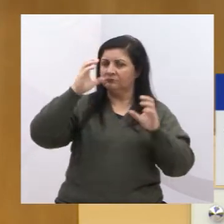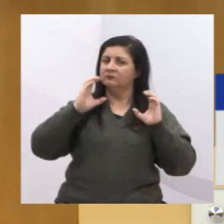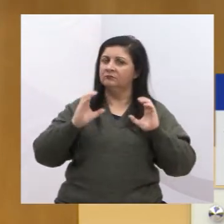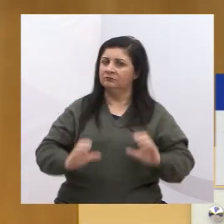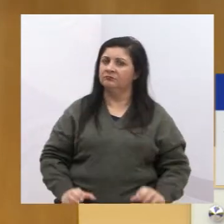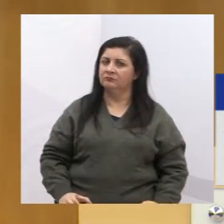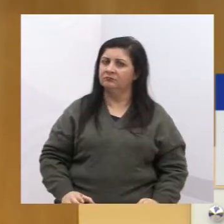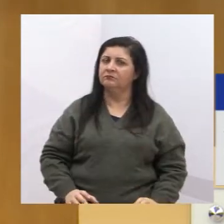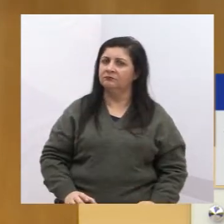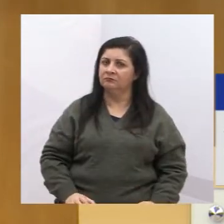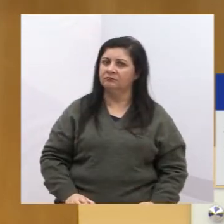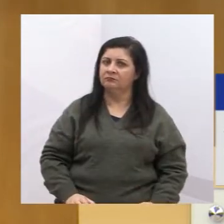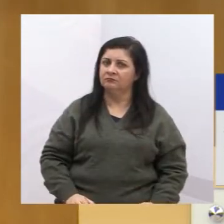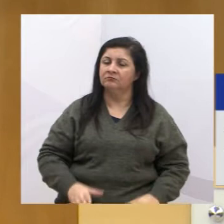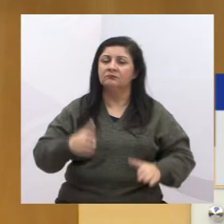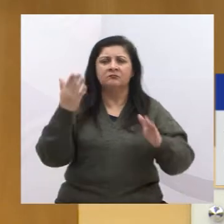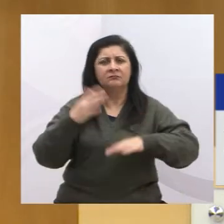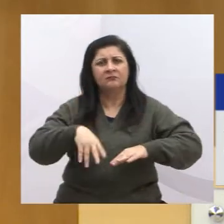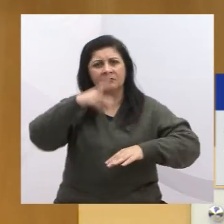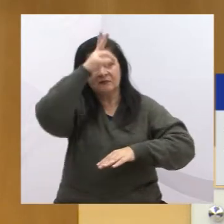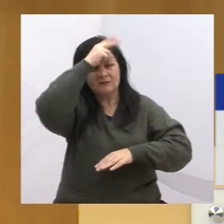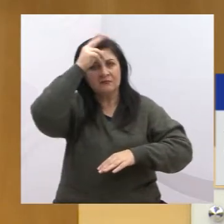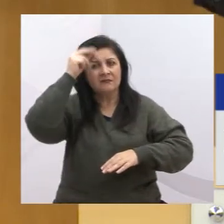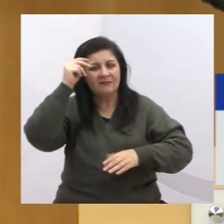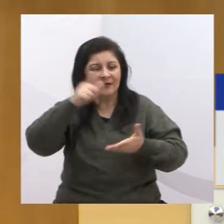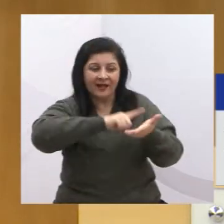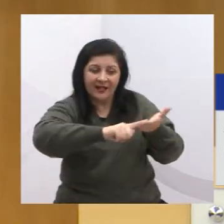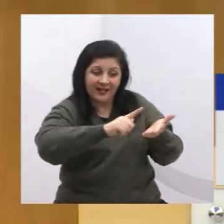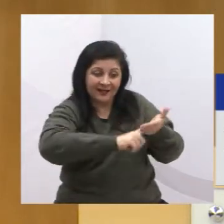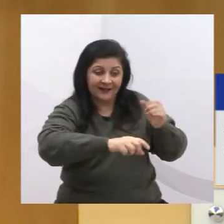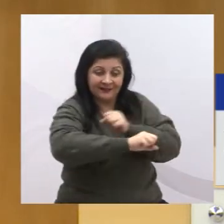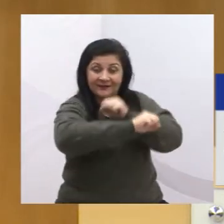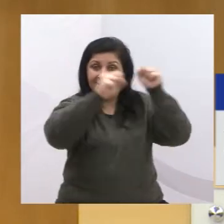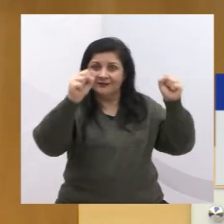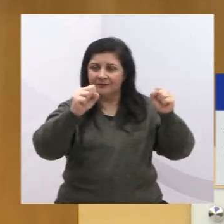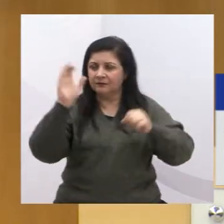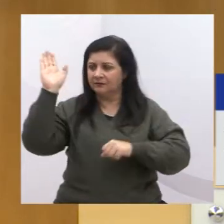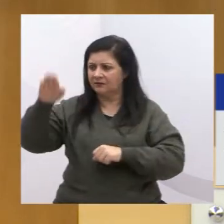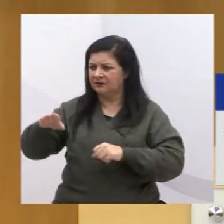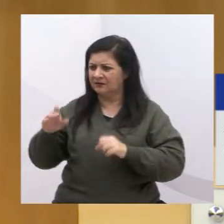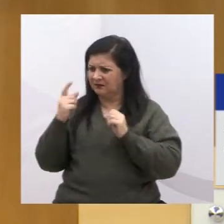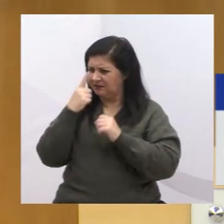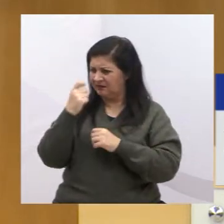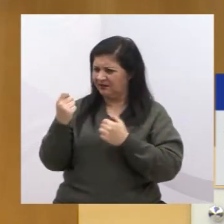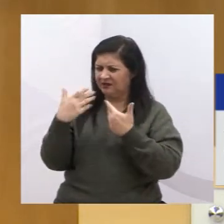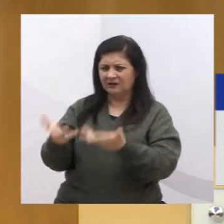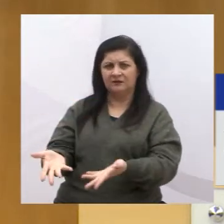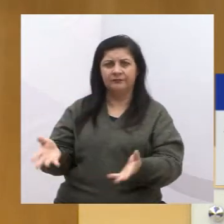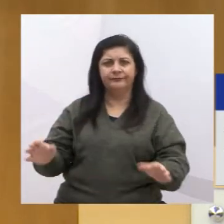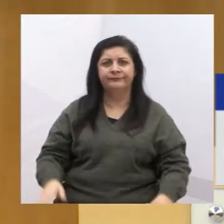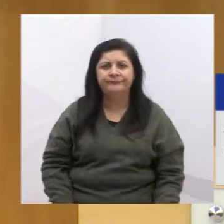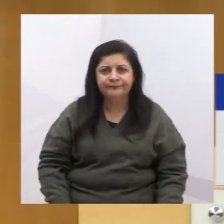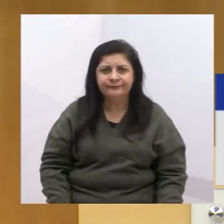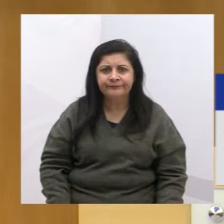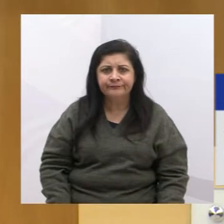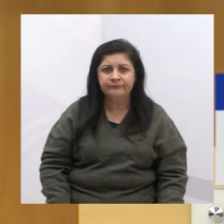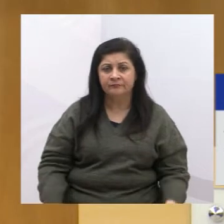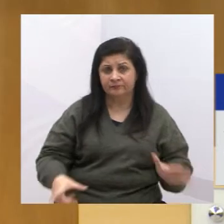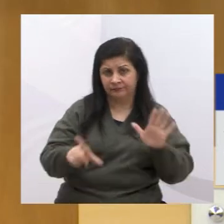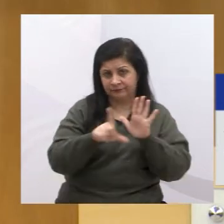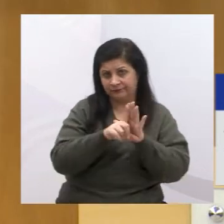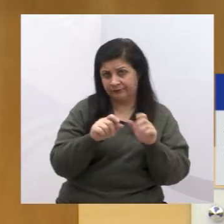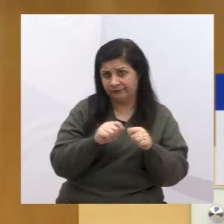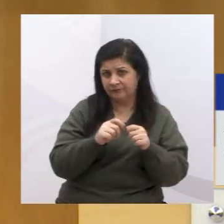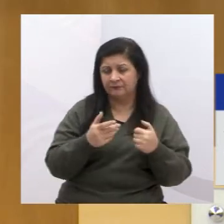A prefeitura às vezes limpa um local de manhã e à tarde tem lixo jogado. E a lei vai resolver? É um